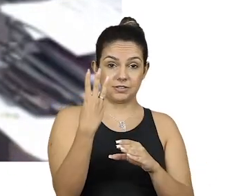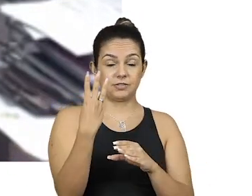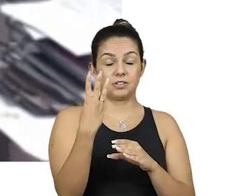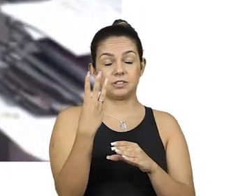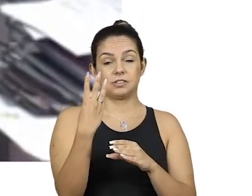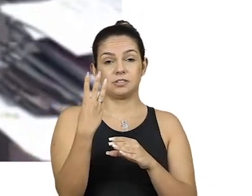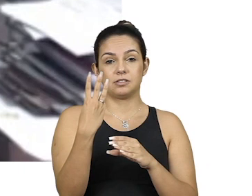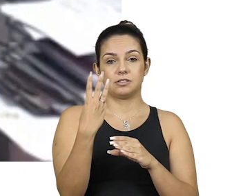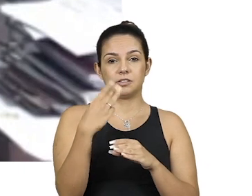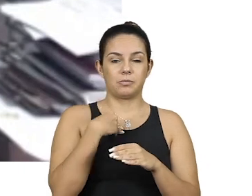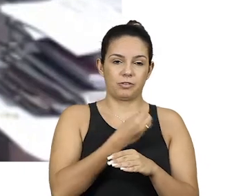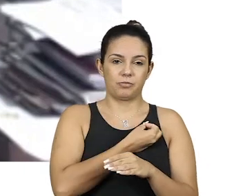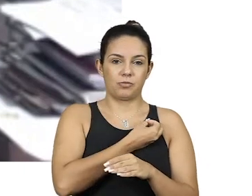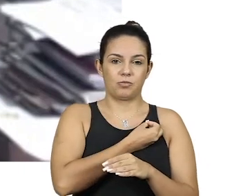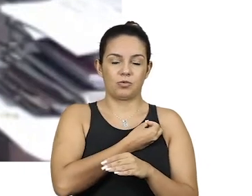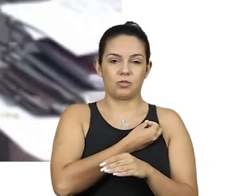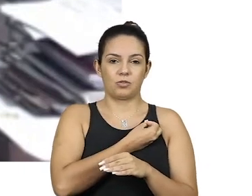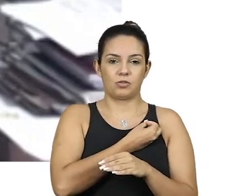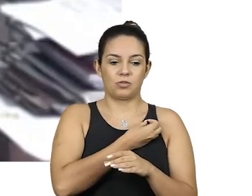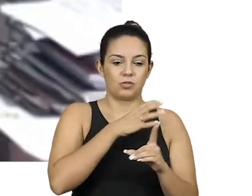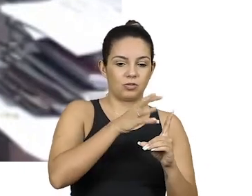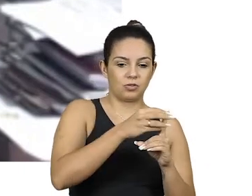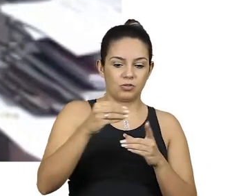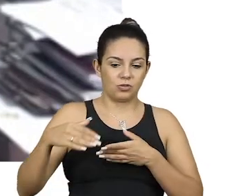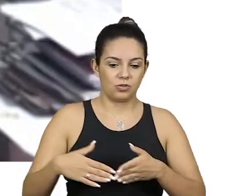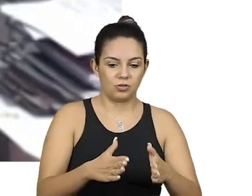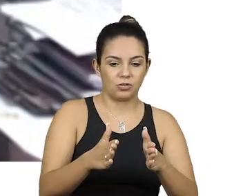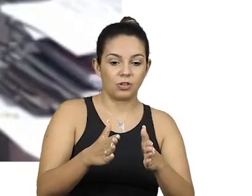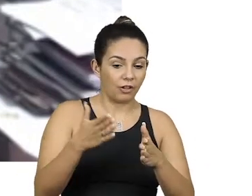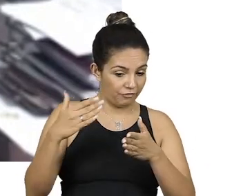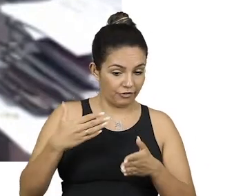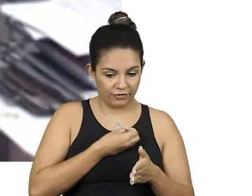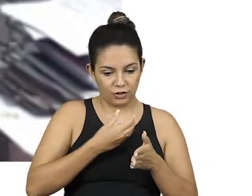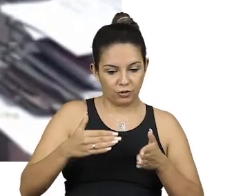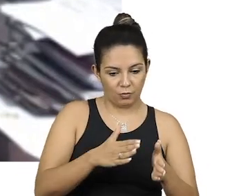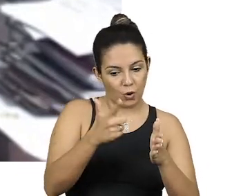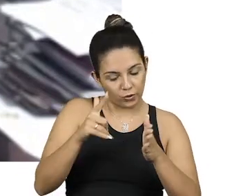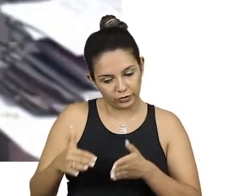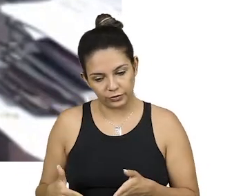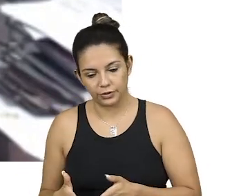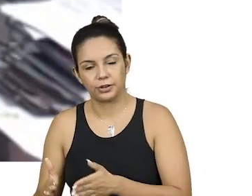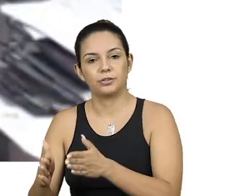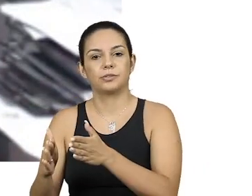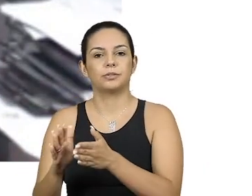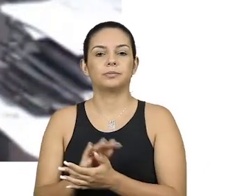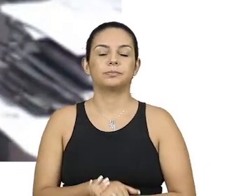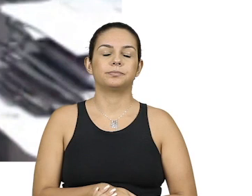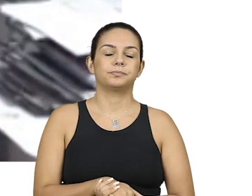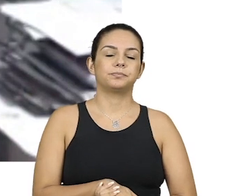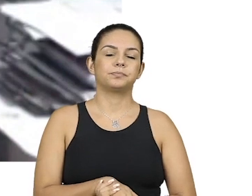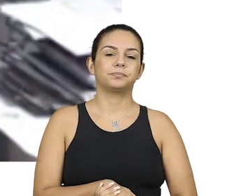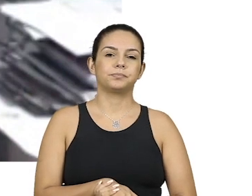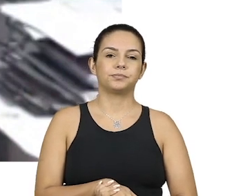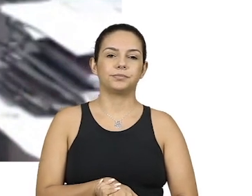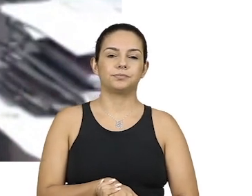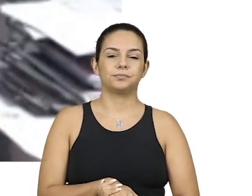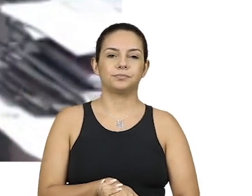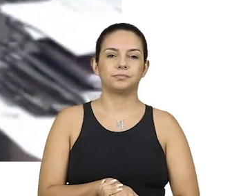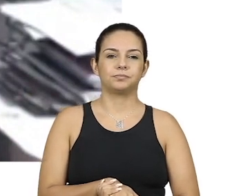vezes a minha vida foi tirada do trilho que corria e posto em outro.